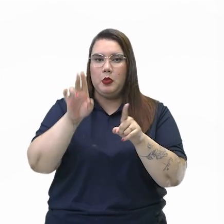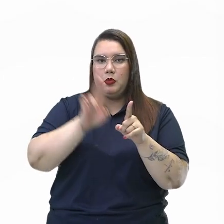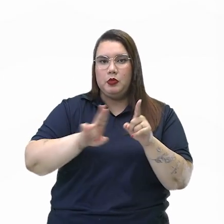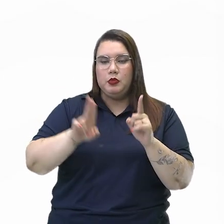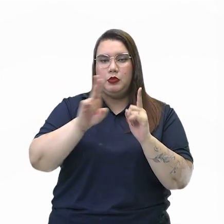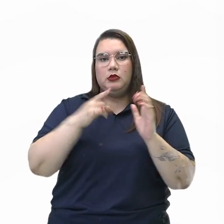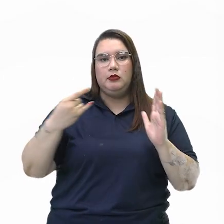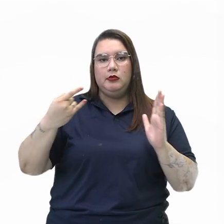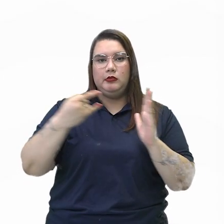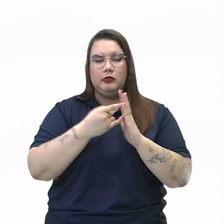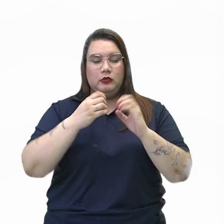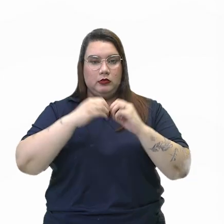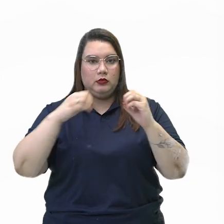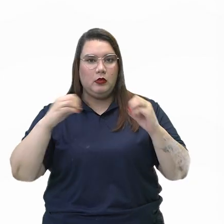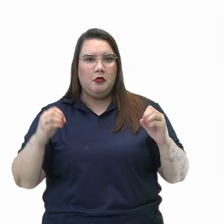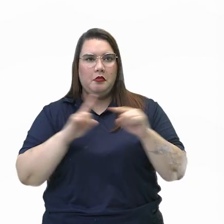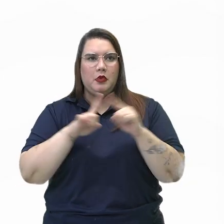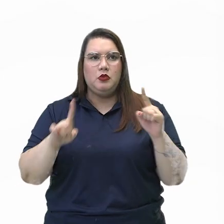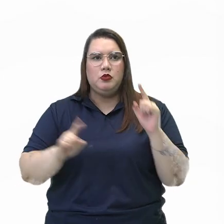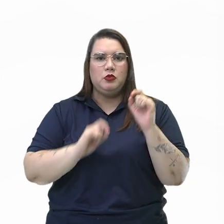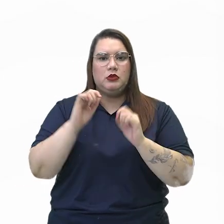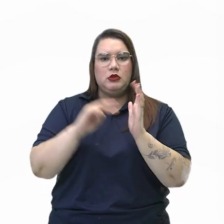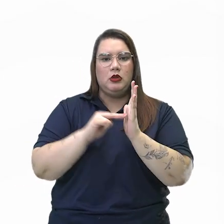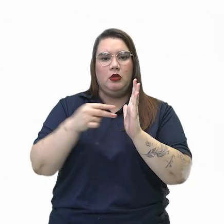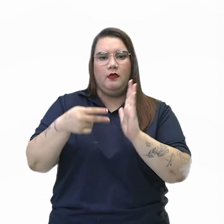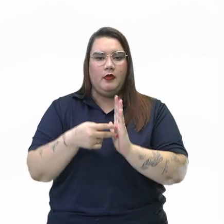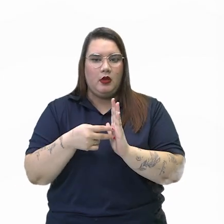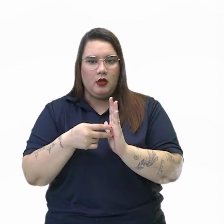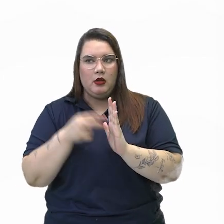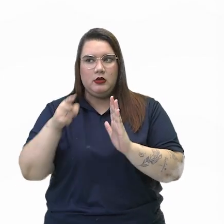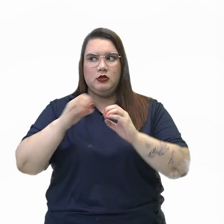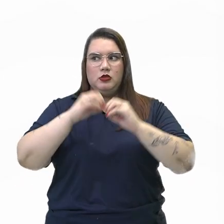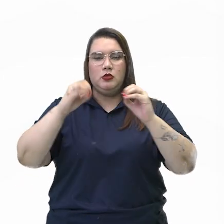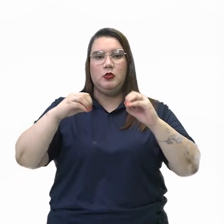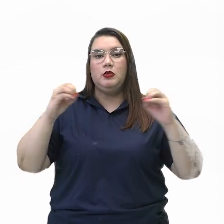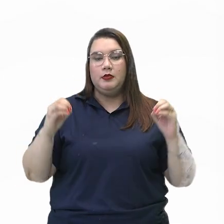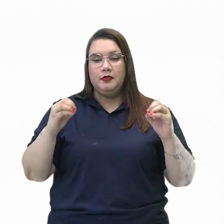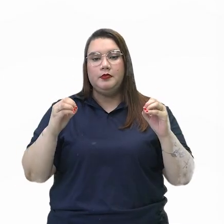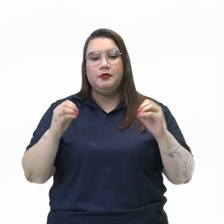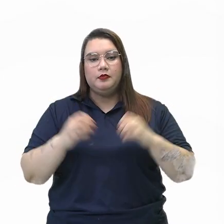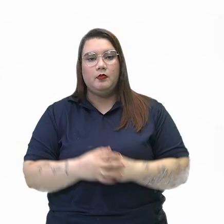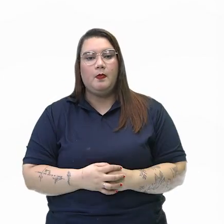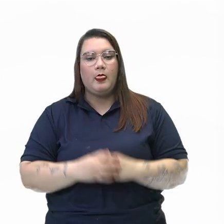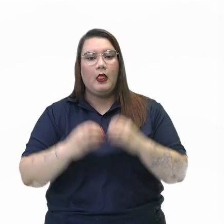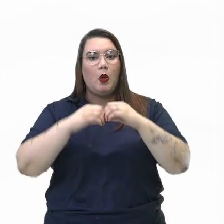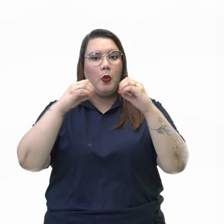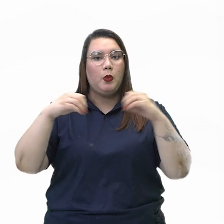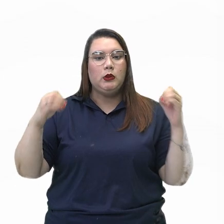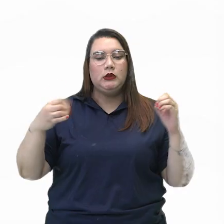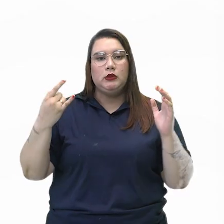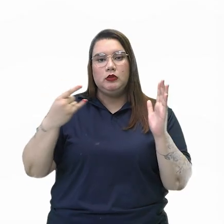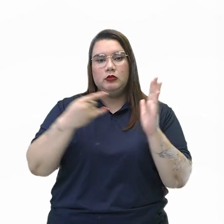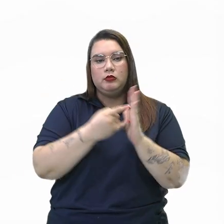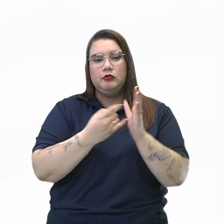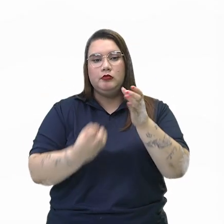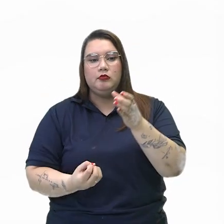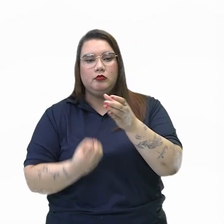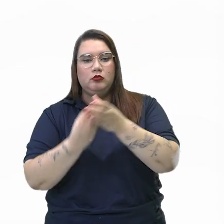alimentos. Mas o que são ondas eletromagnéticas? Ondas eletromagnéticas são aquelas